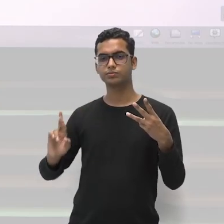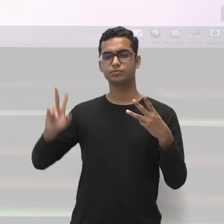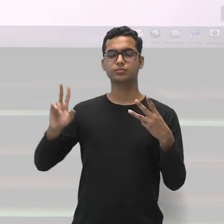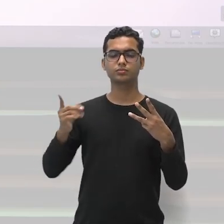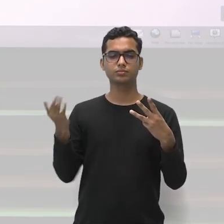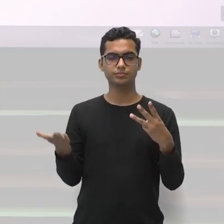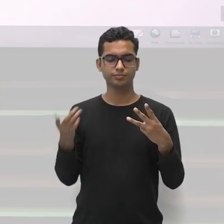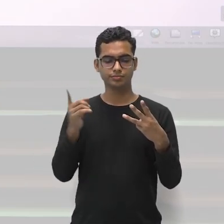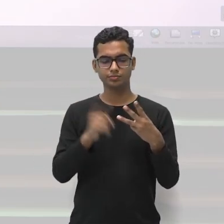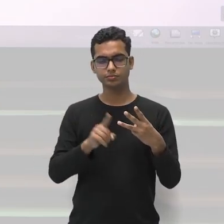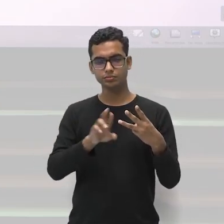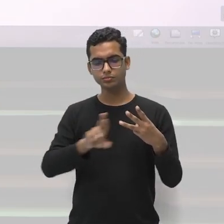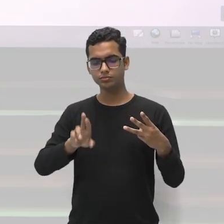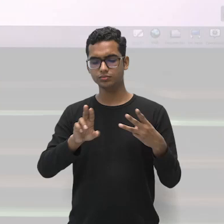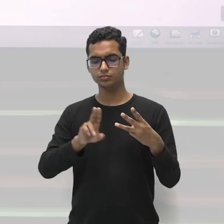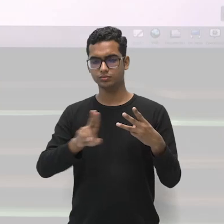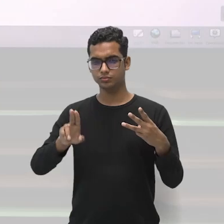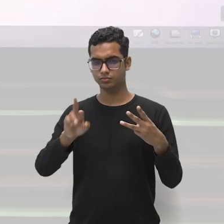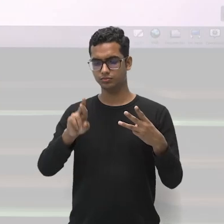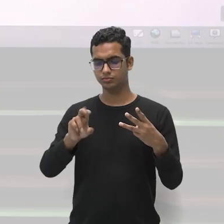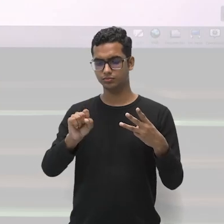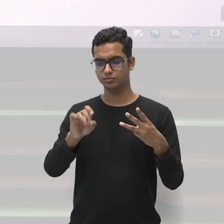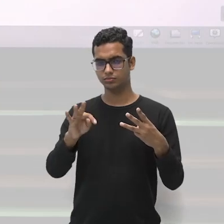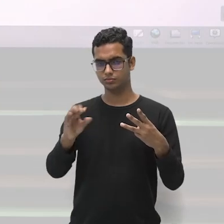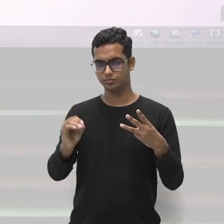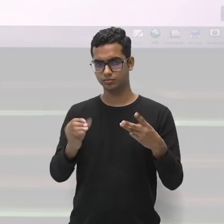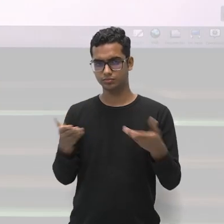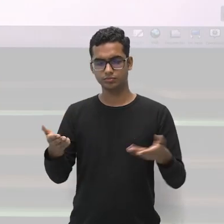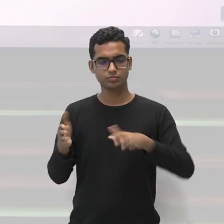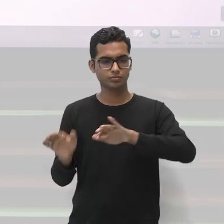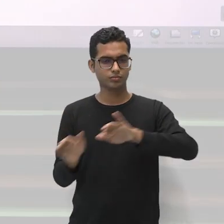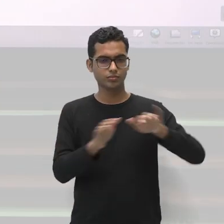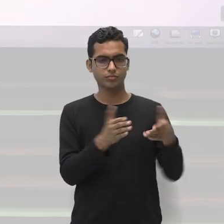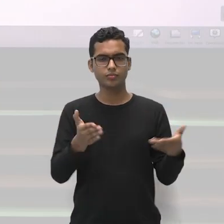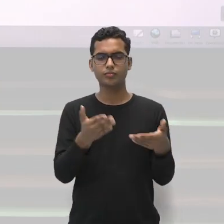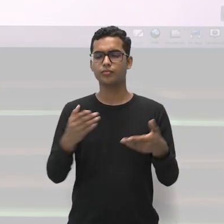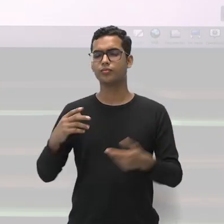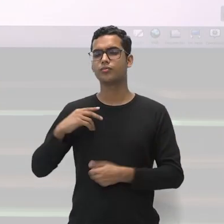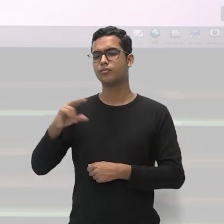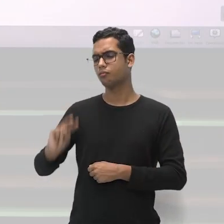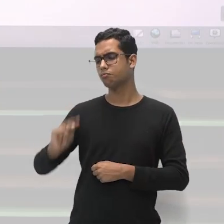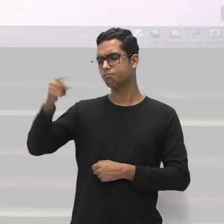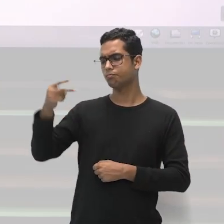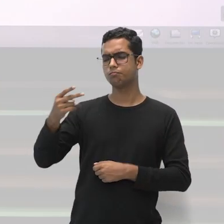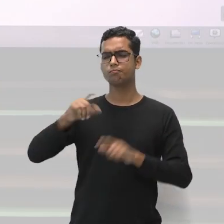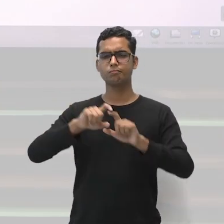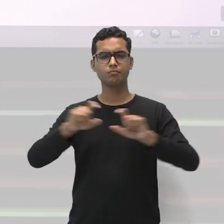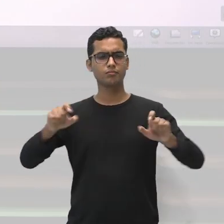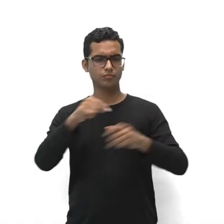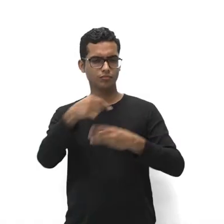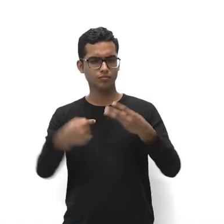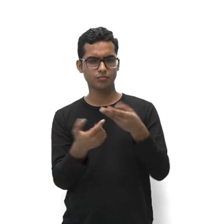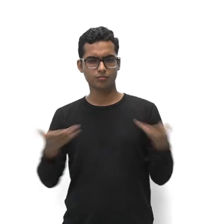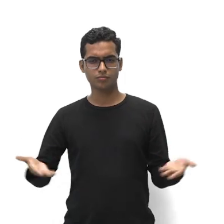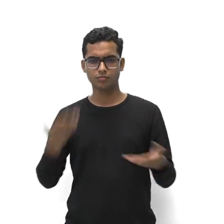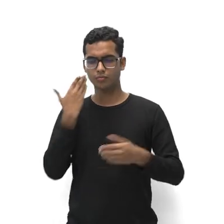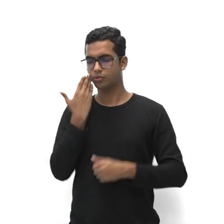operação, que é chamado de resto. Pois bem, e na operação de potenciação, quais são os elementos que compõem essa operação? Me acompanhem